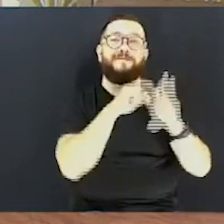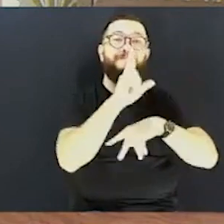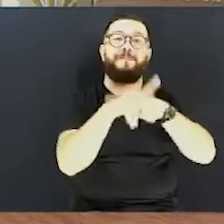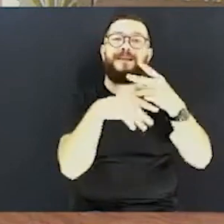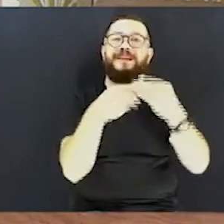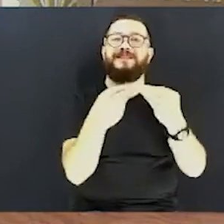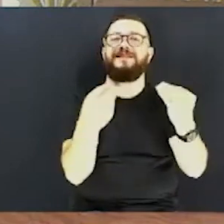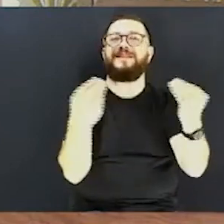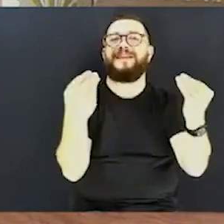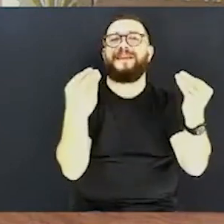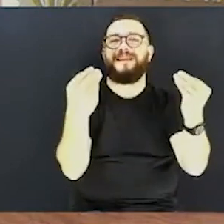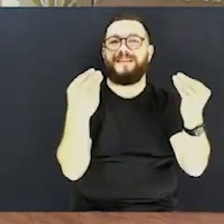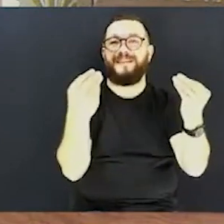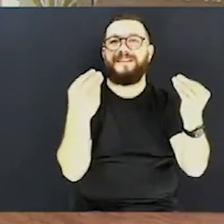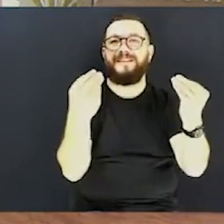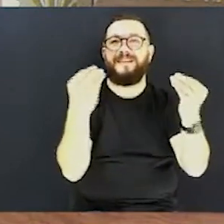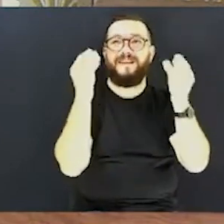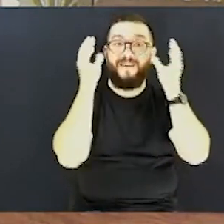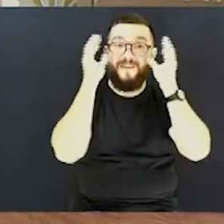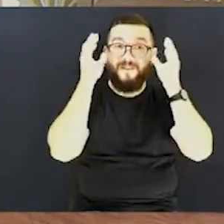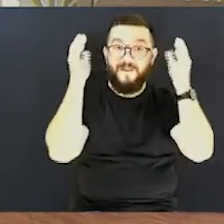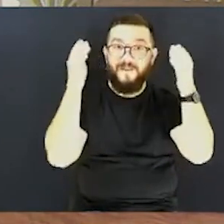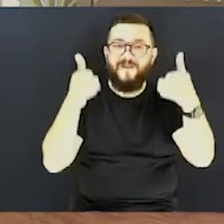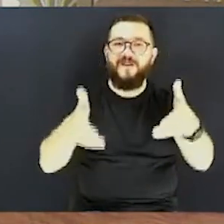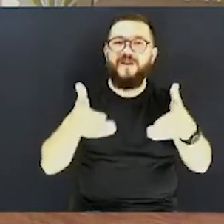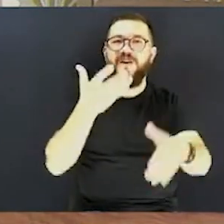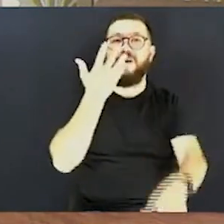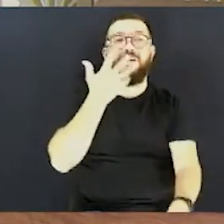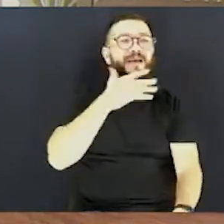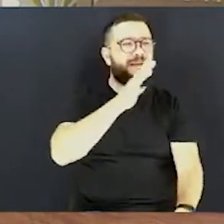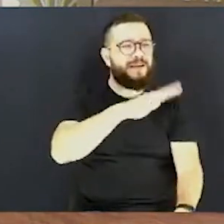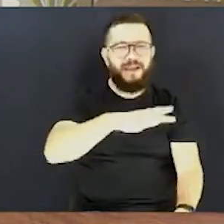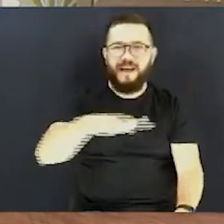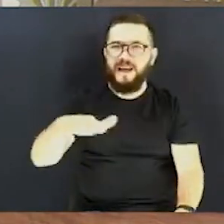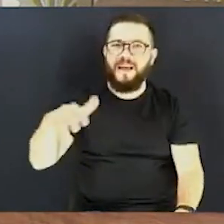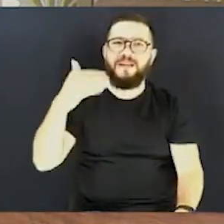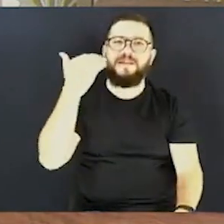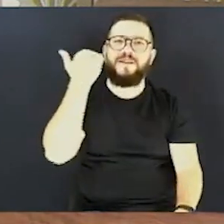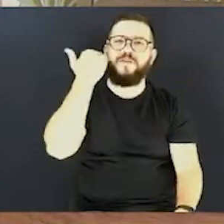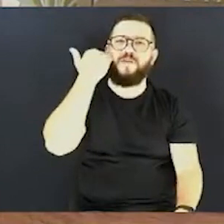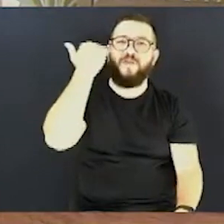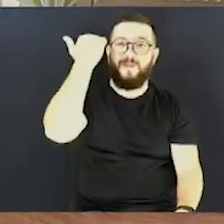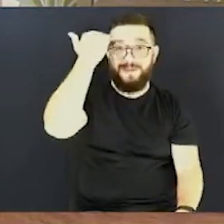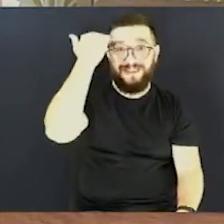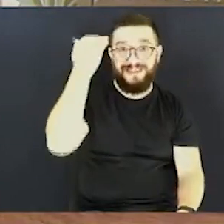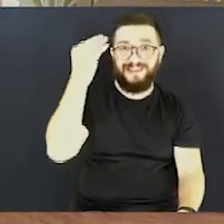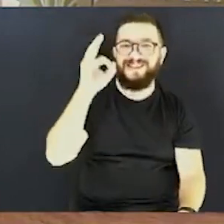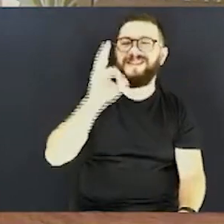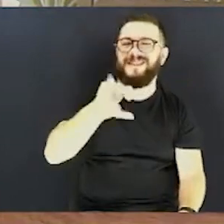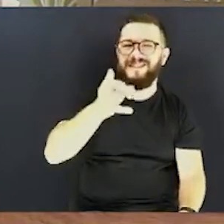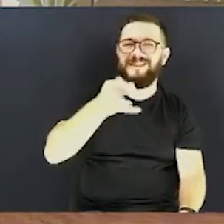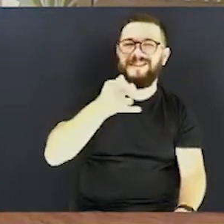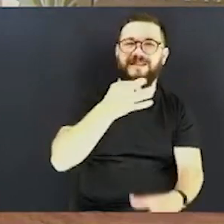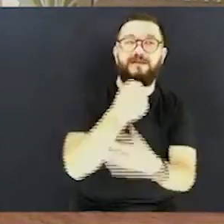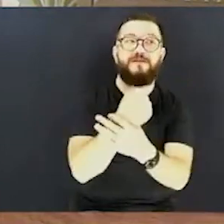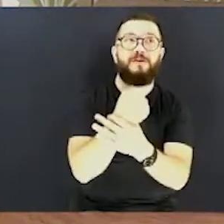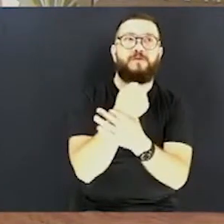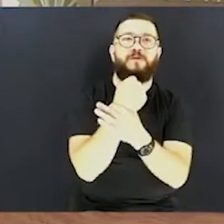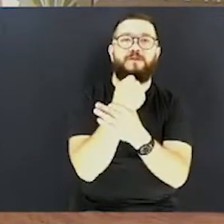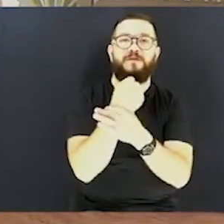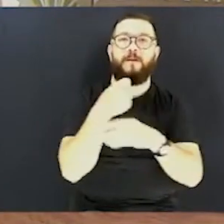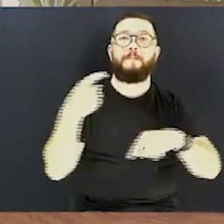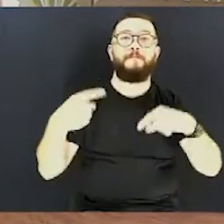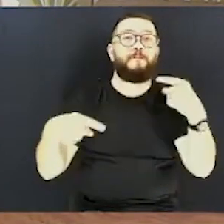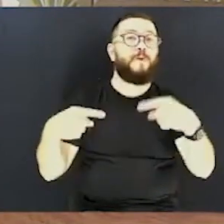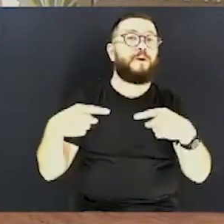jovem, com uma política, com uma lei que traz a segurança de políticas públicas que visam o